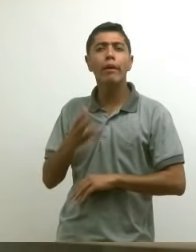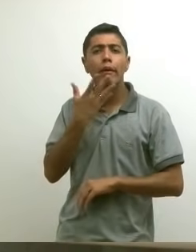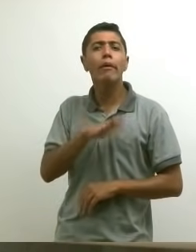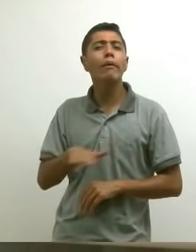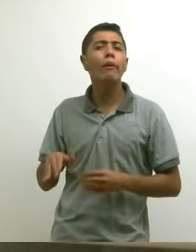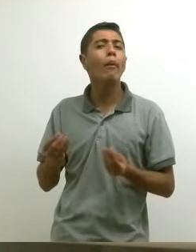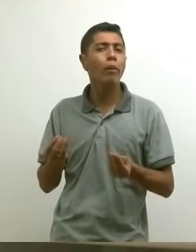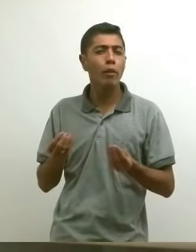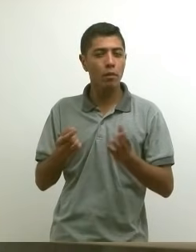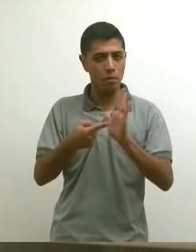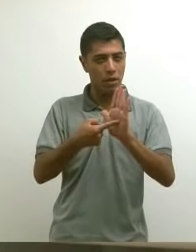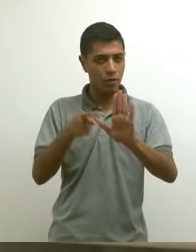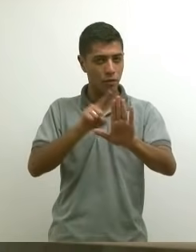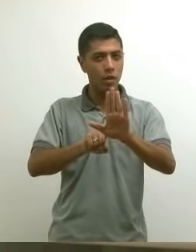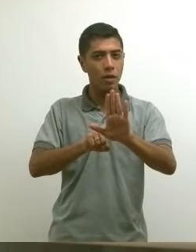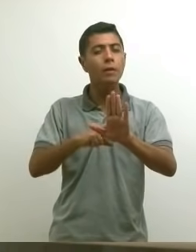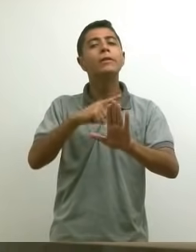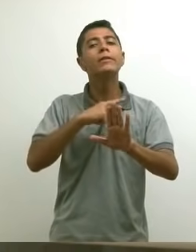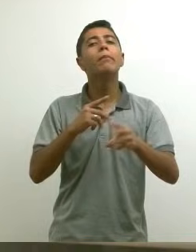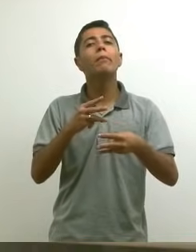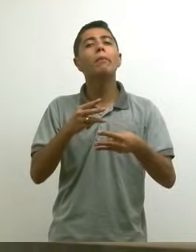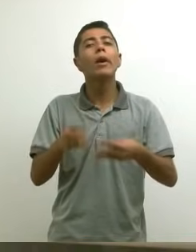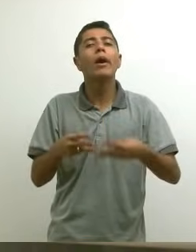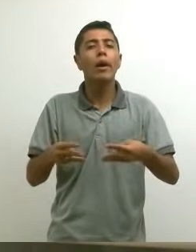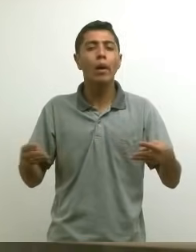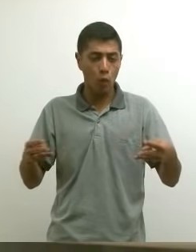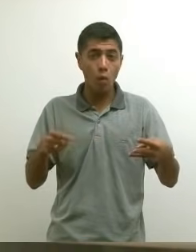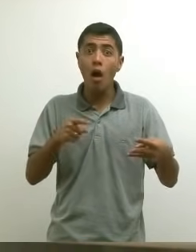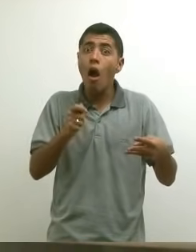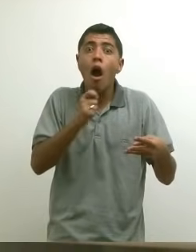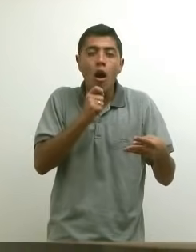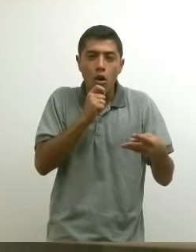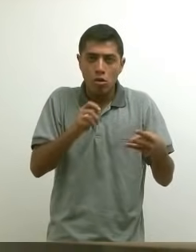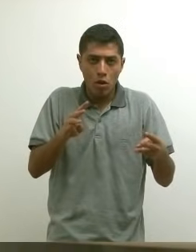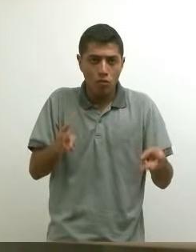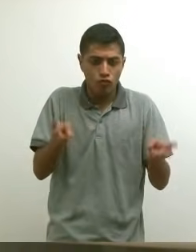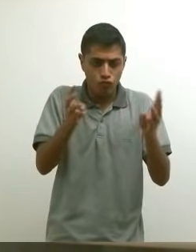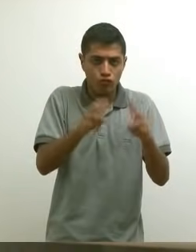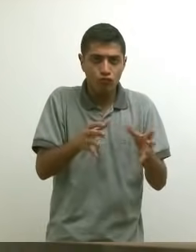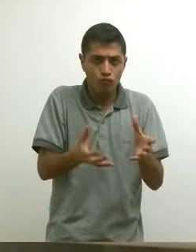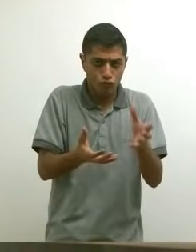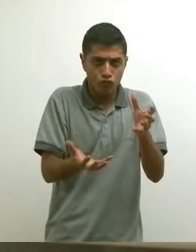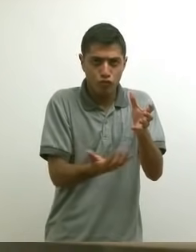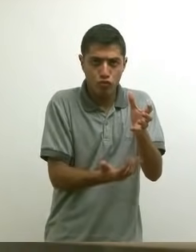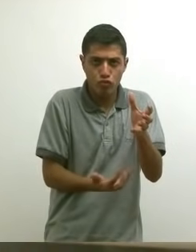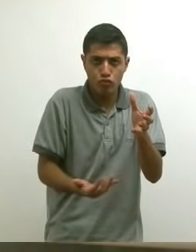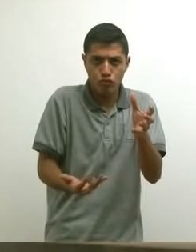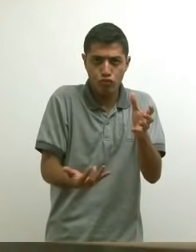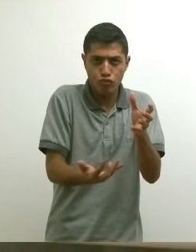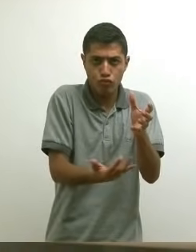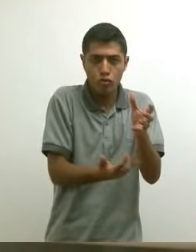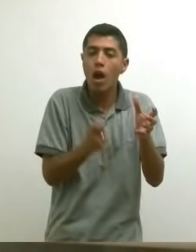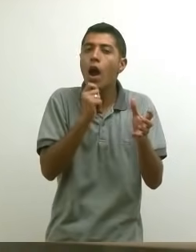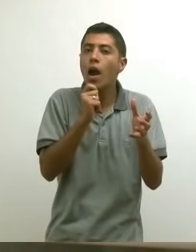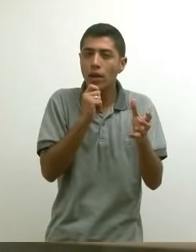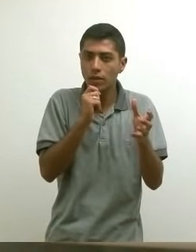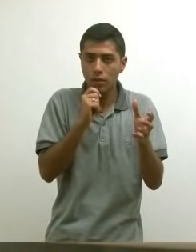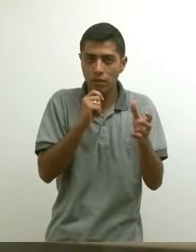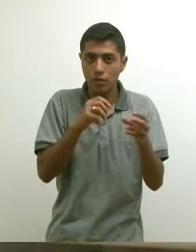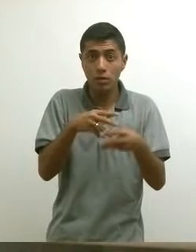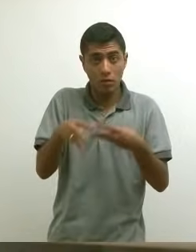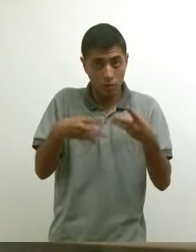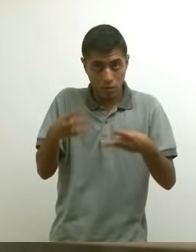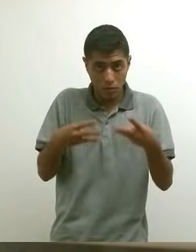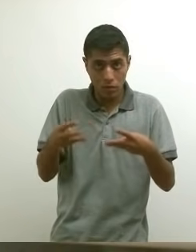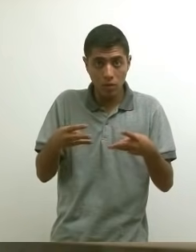é tenso mas o macarrão cozido relaxados então através do macarrão a criança aprende que